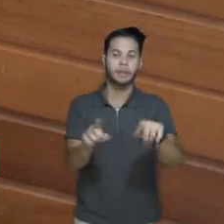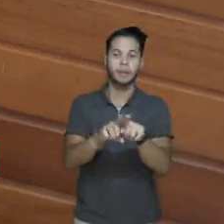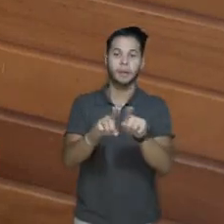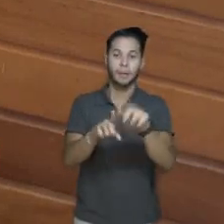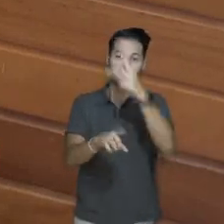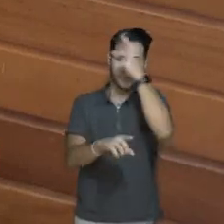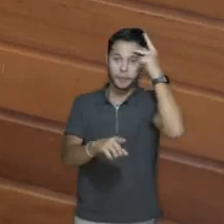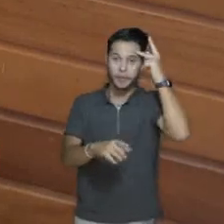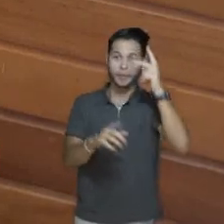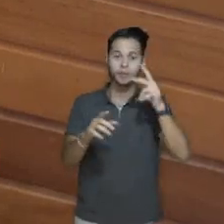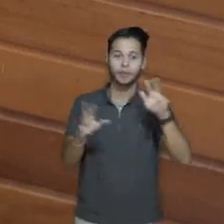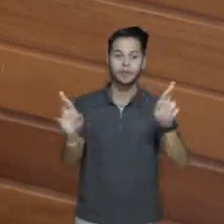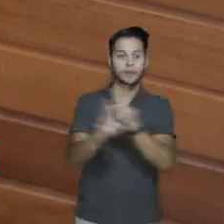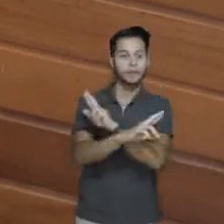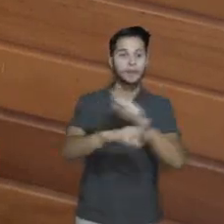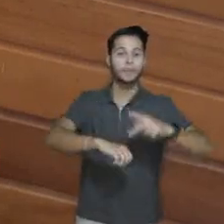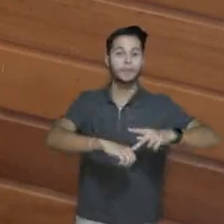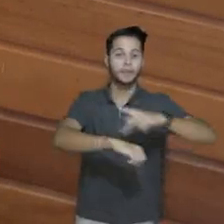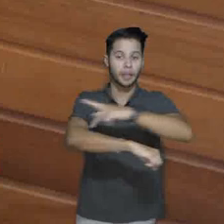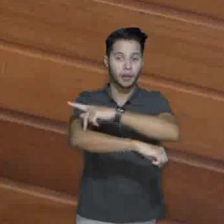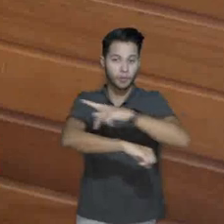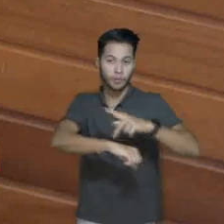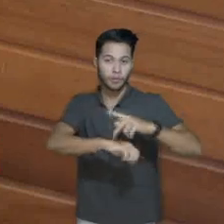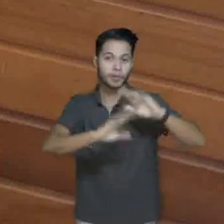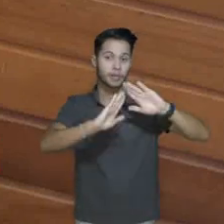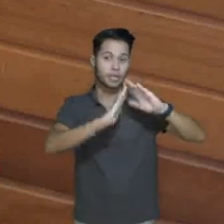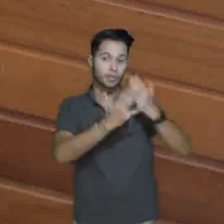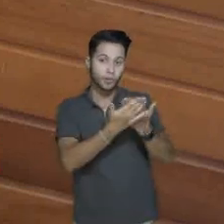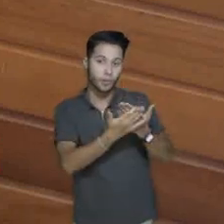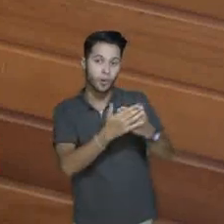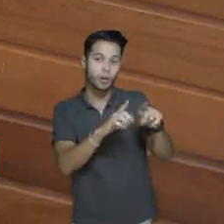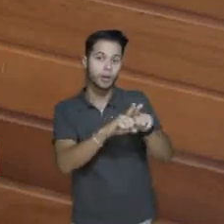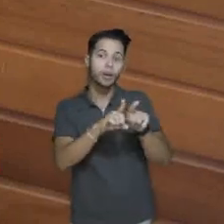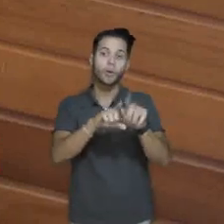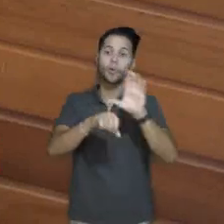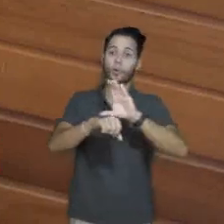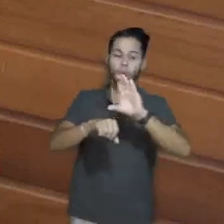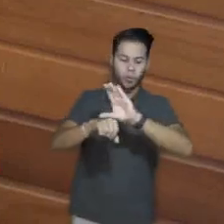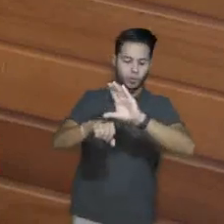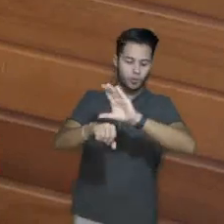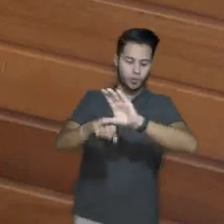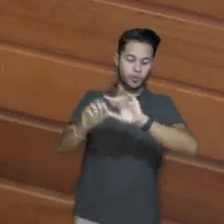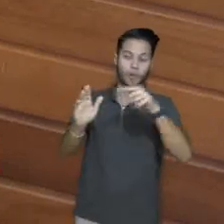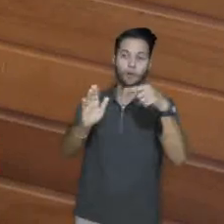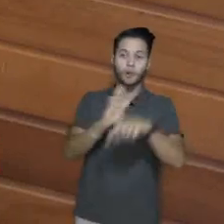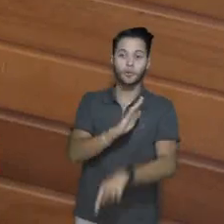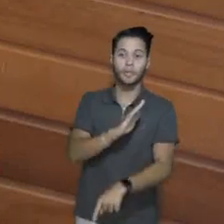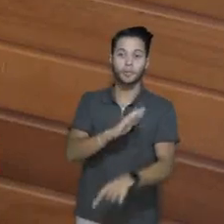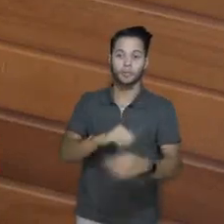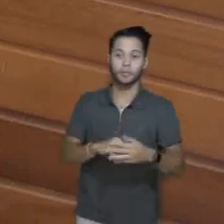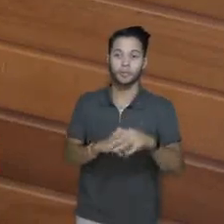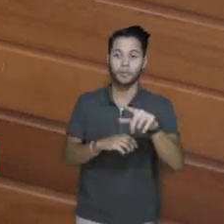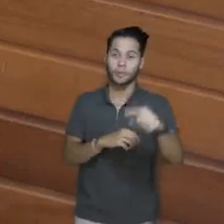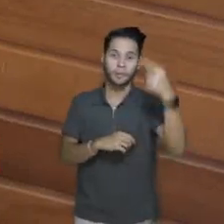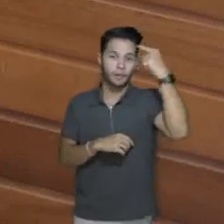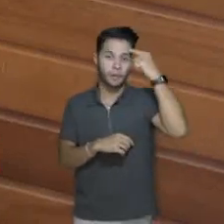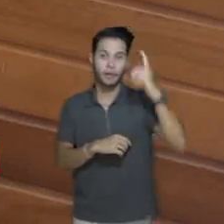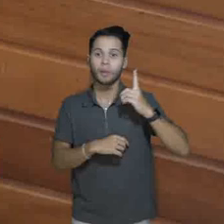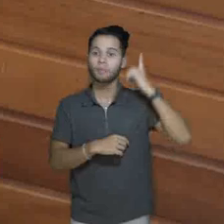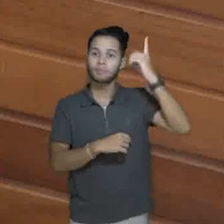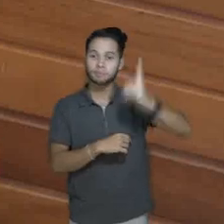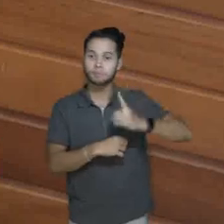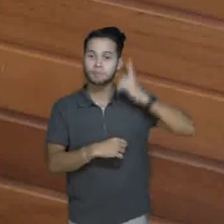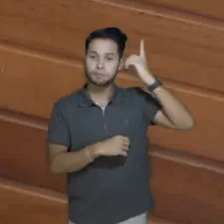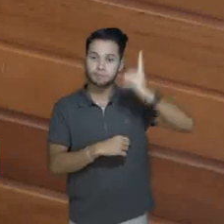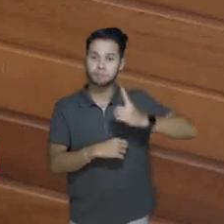pedagogia depois nos colégios ou mesmos em cursos mais profundos como ocorrerá ideia da deputada Marlene vamos a gente